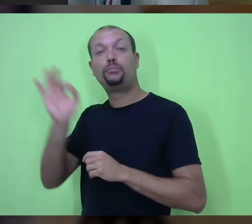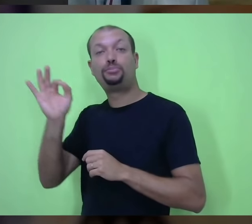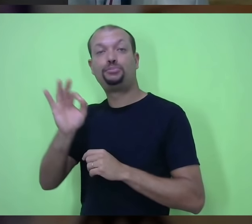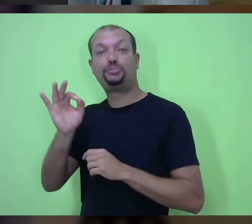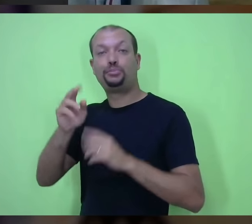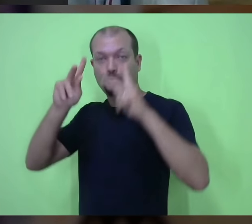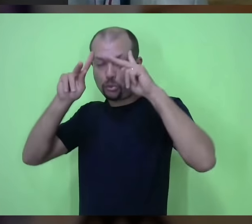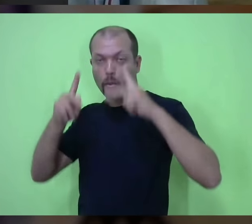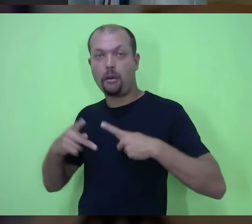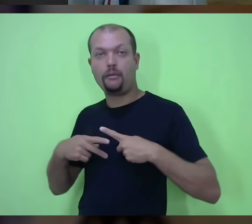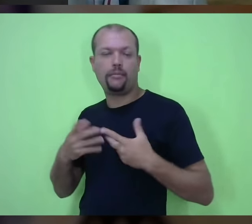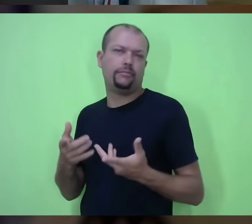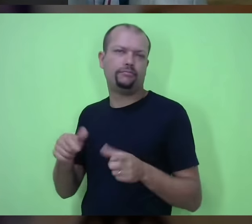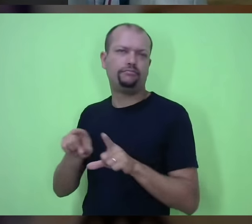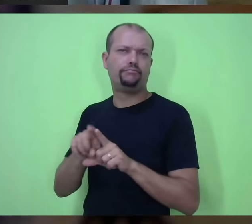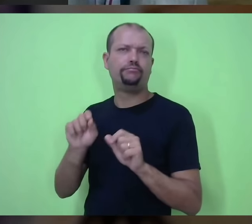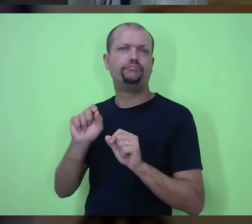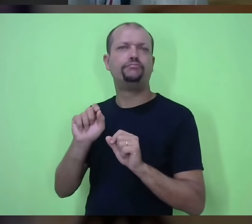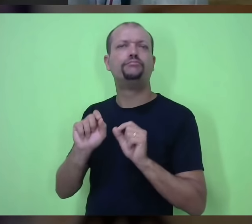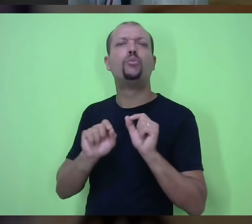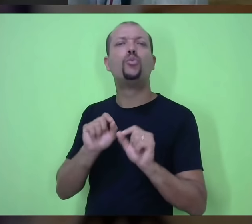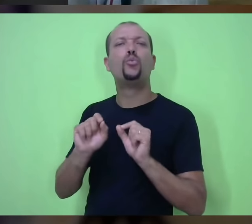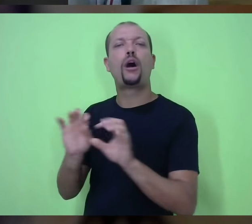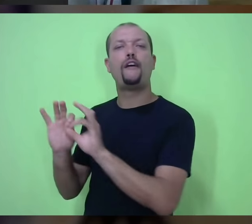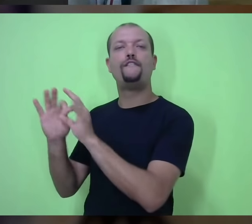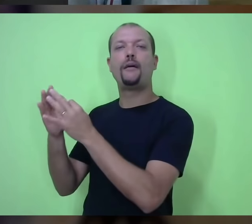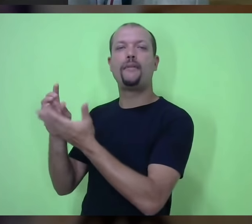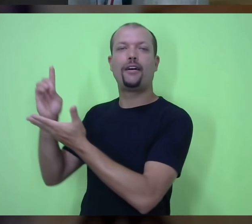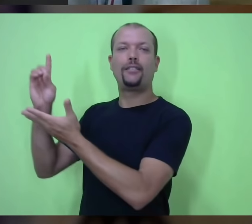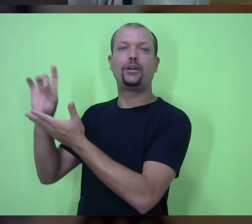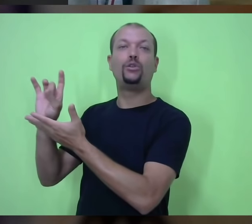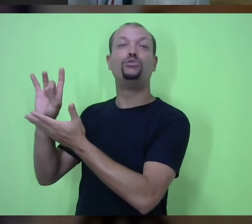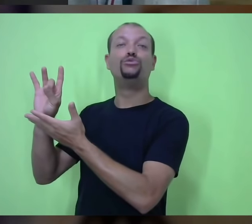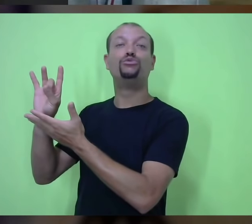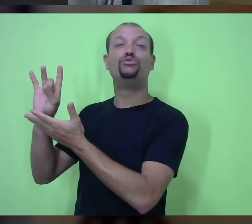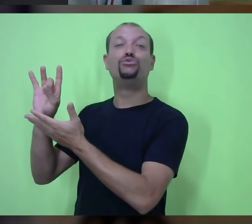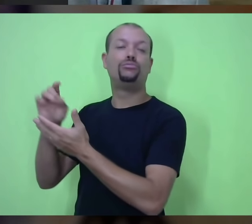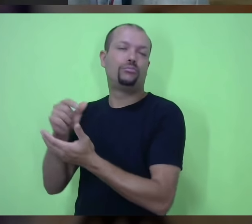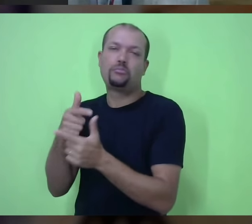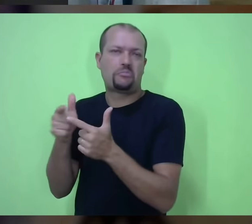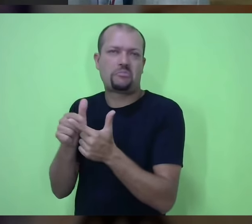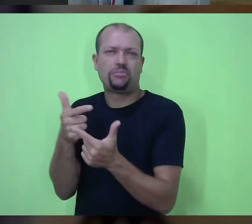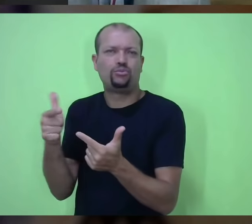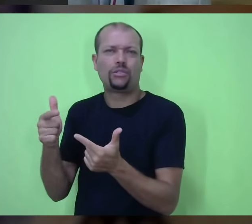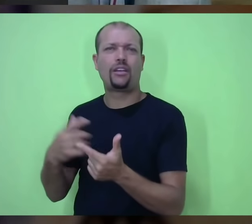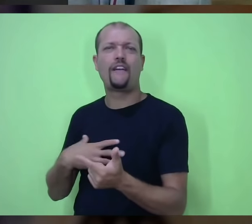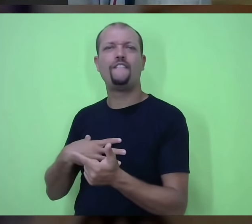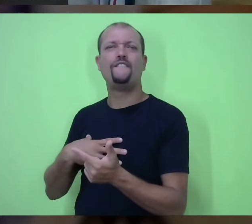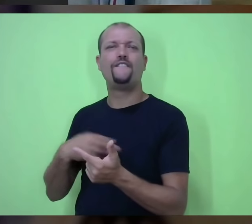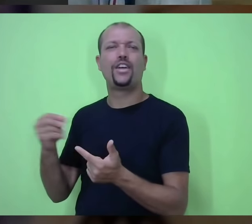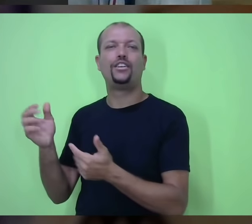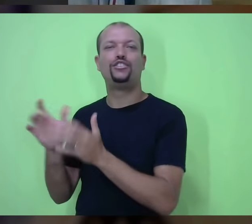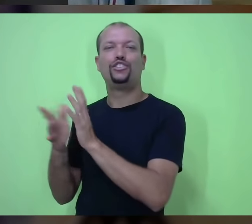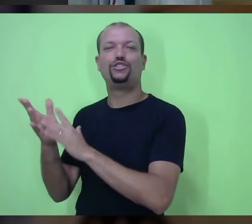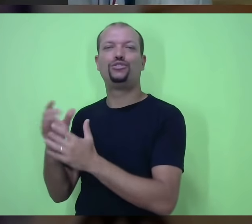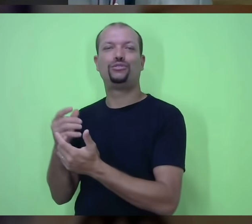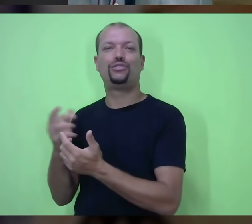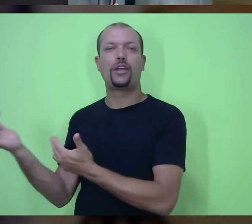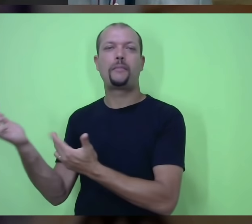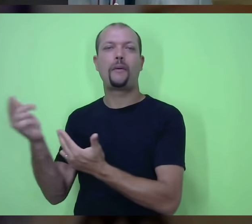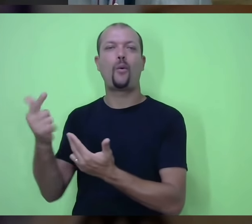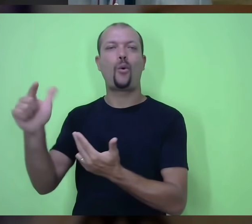no capítulo 2, então, de alguma forma, a família de Deus, ela não vê problemas de ele ter outros irmãos